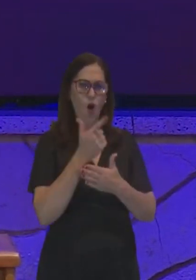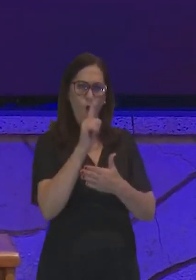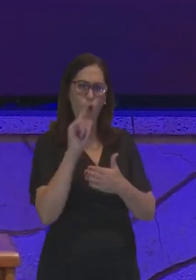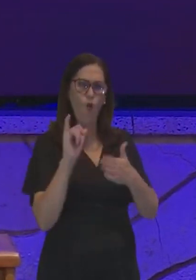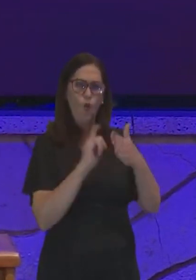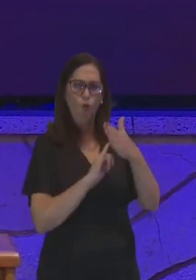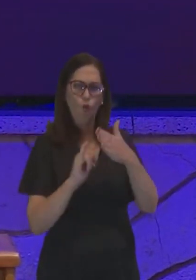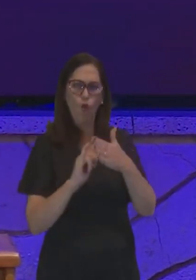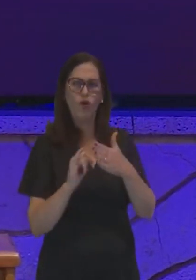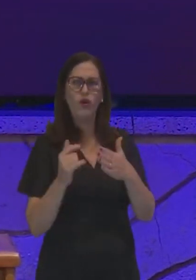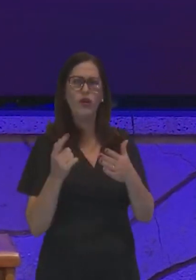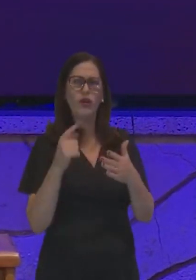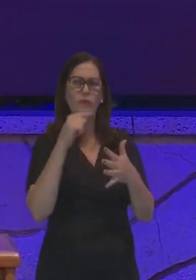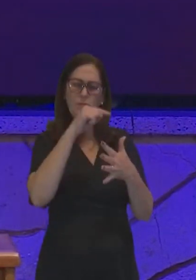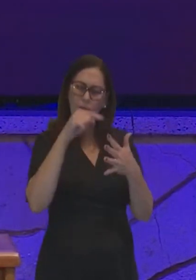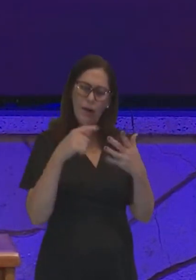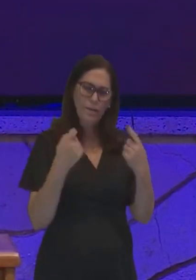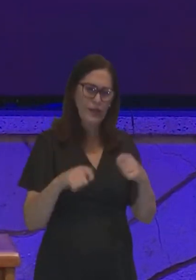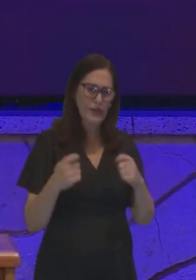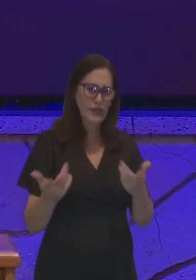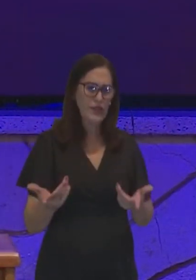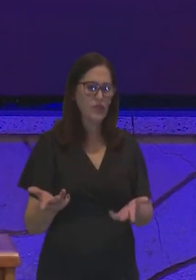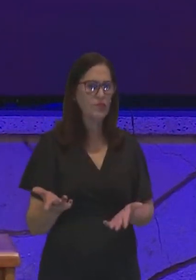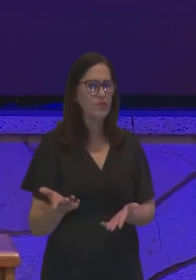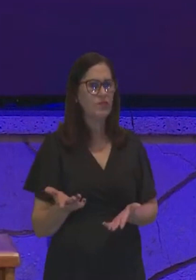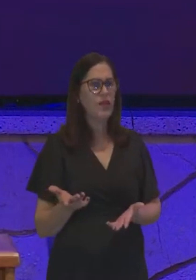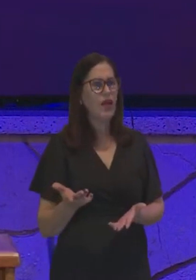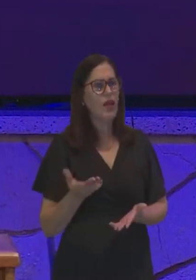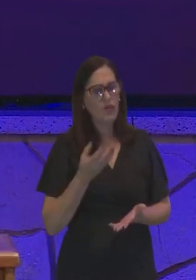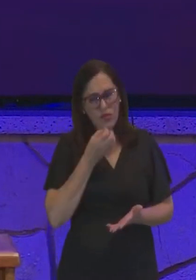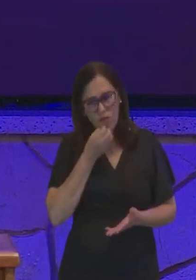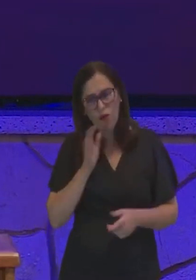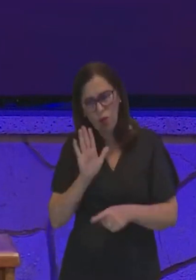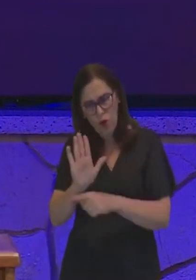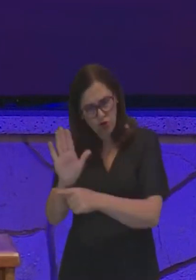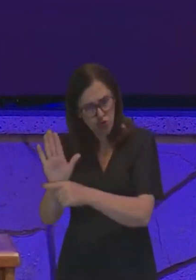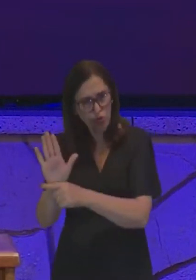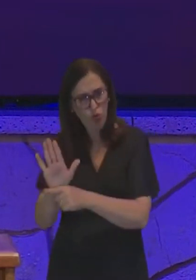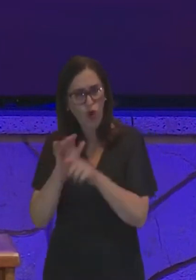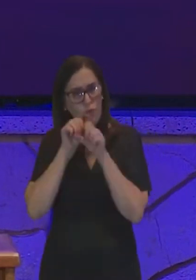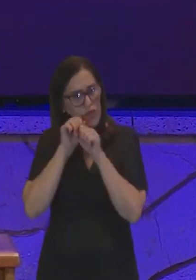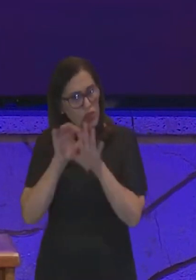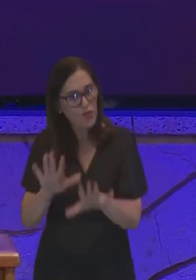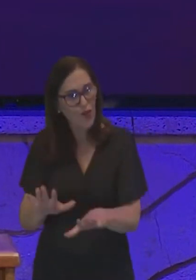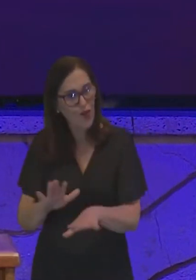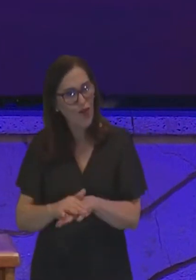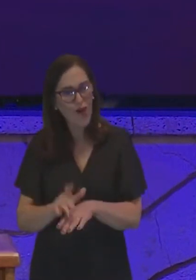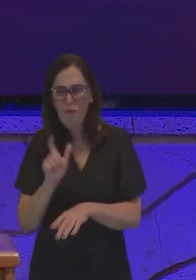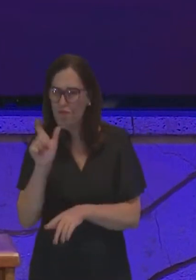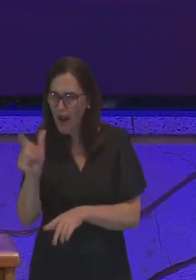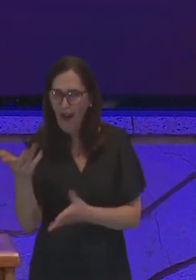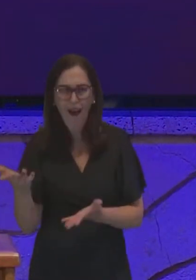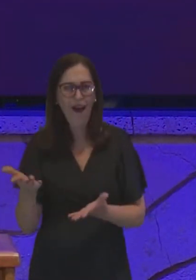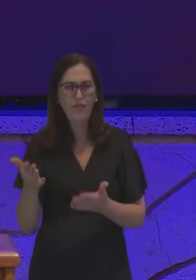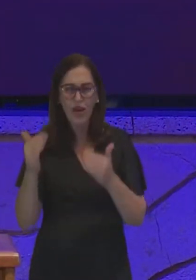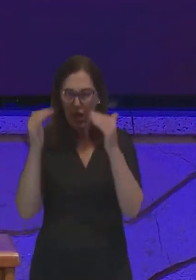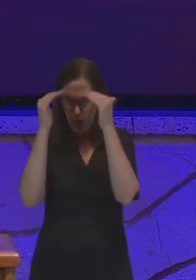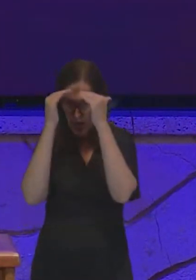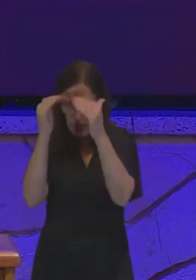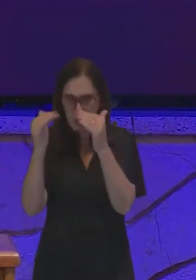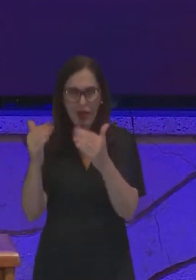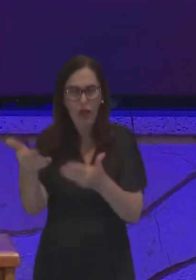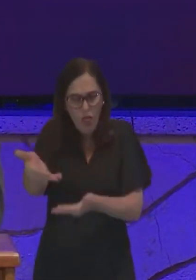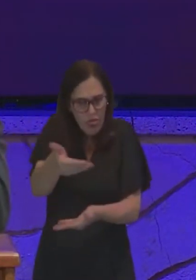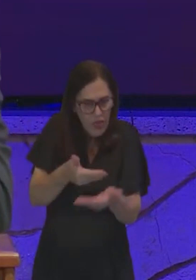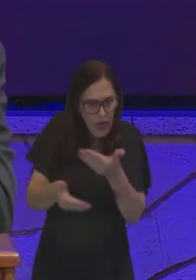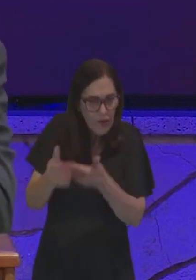necessidades da vida, aquela pessoa com quem você foi generoso, você abençoou com uma palavra, ou respeitando, tratando bem,